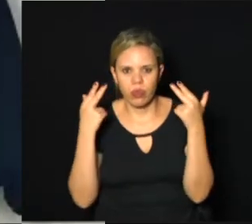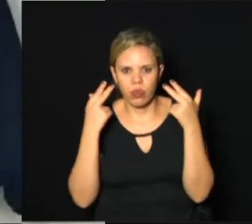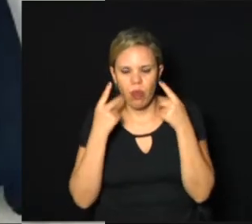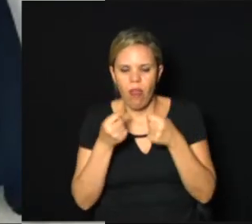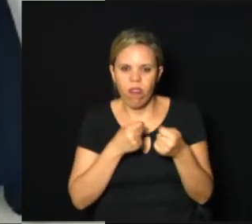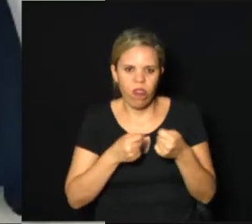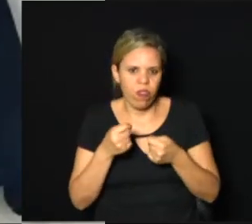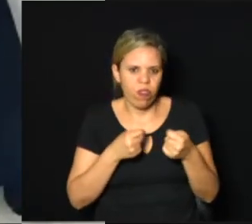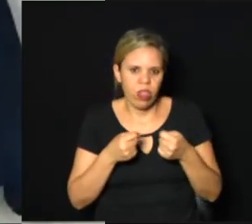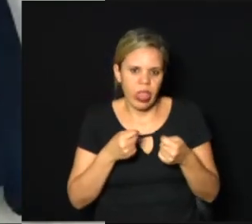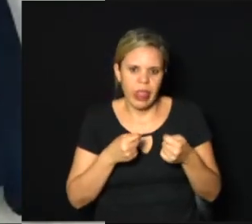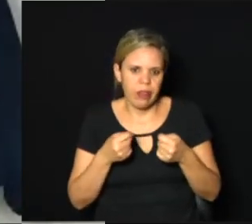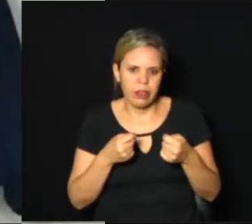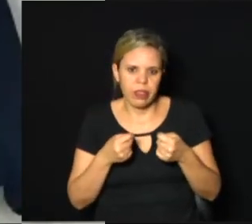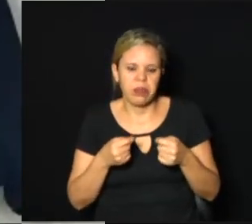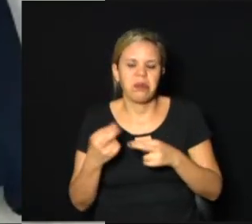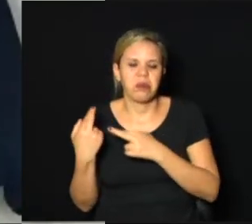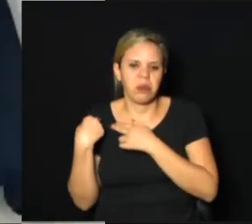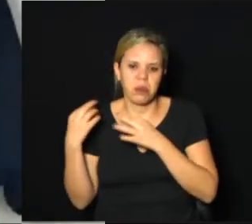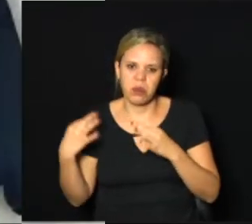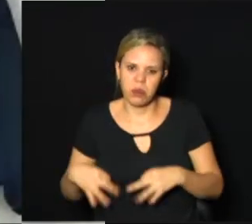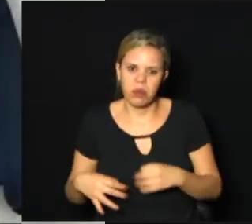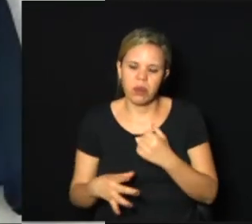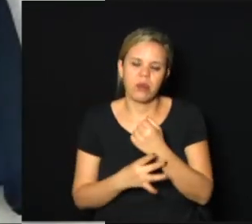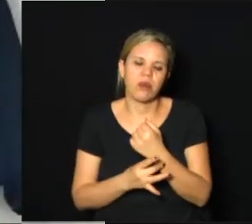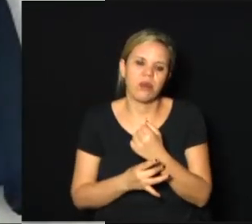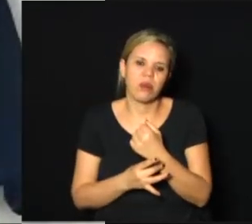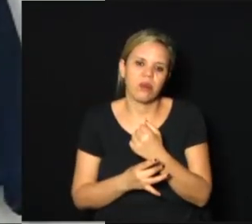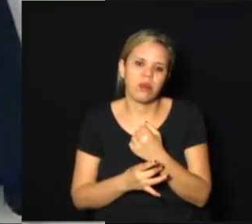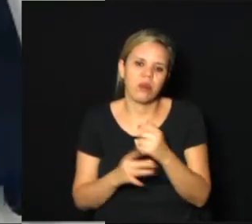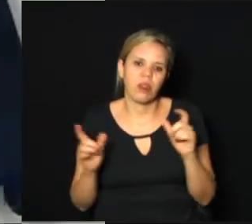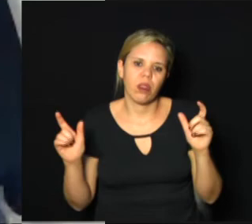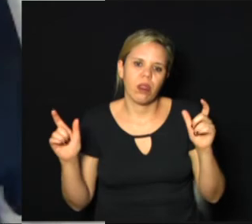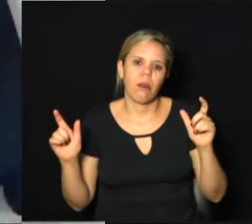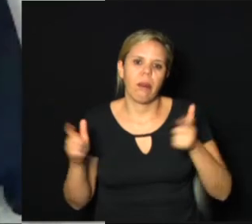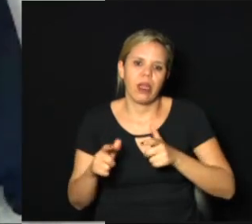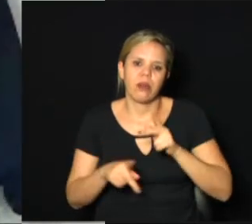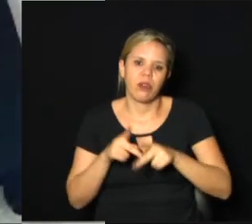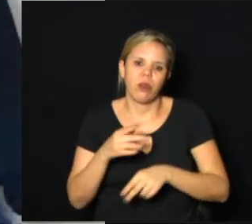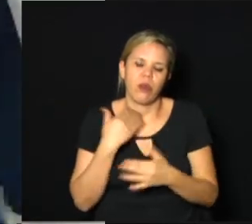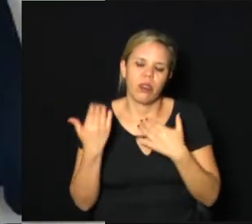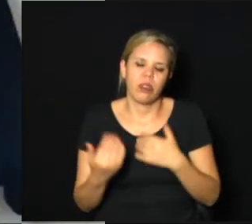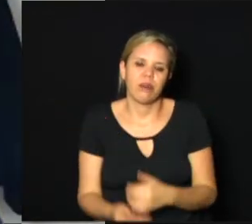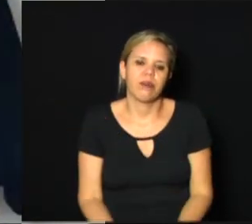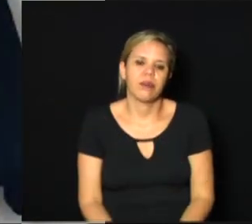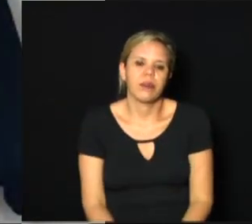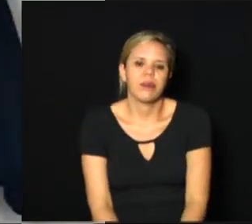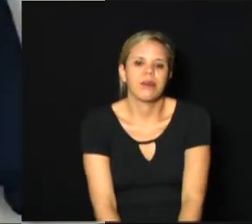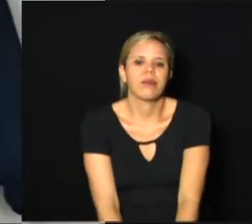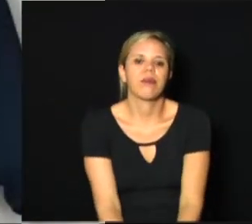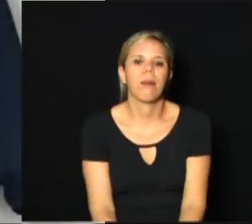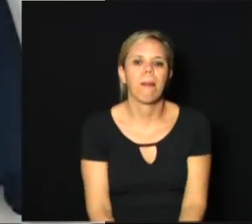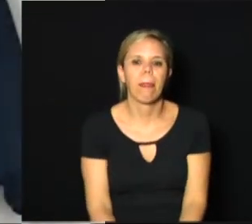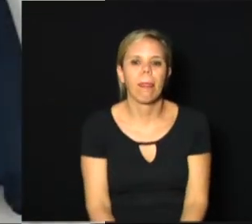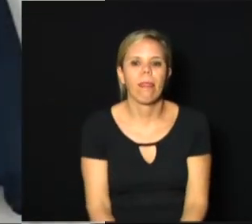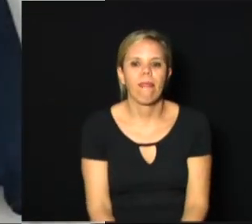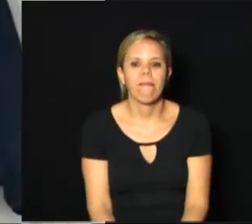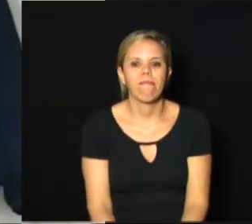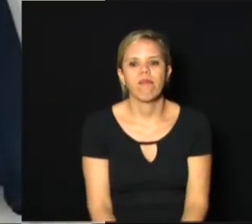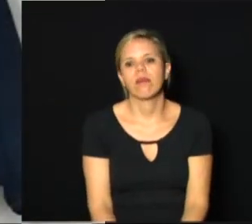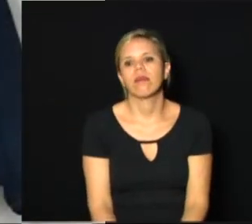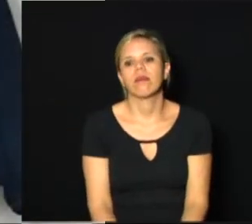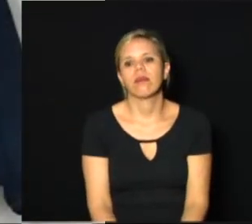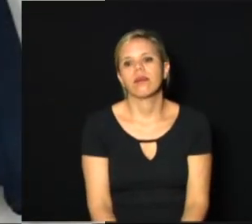reaquecimento econômico de uma forma mais responsável, mais segura, com muito menos vidas perdidas, né, e com